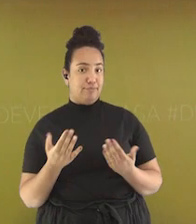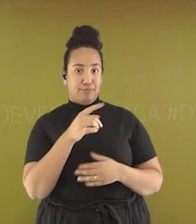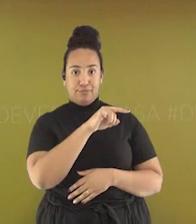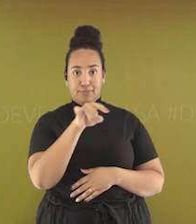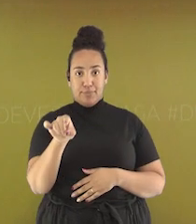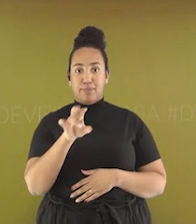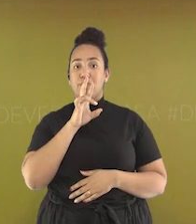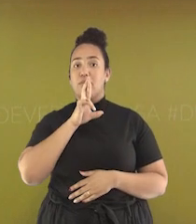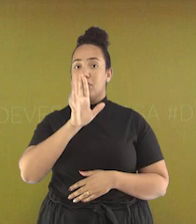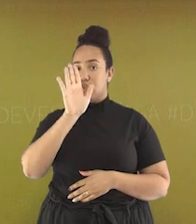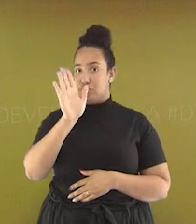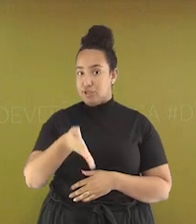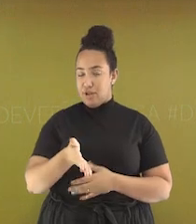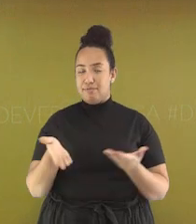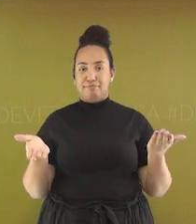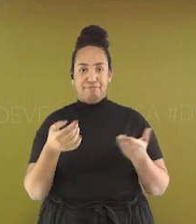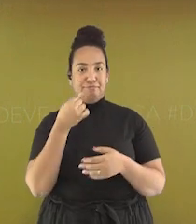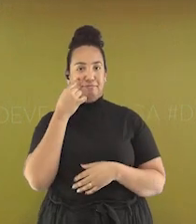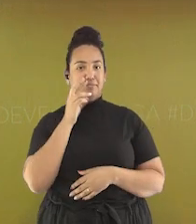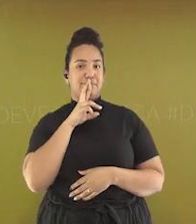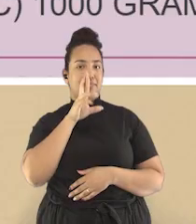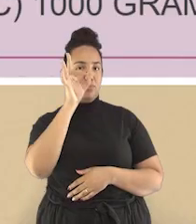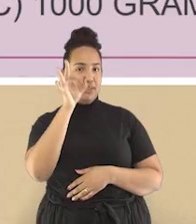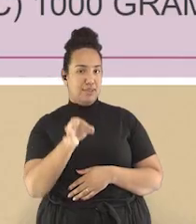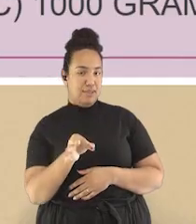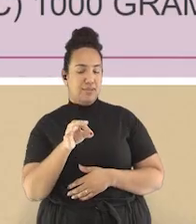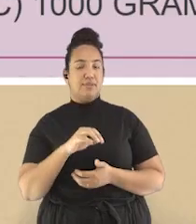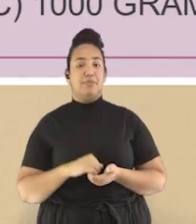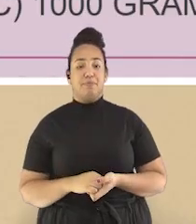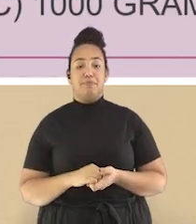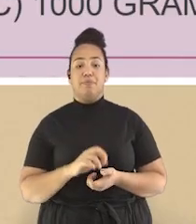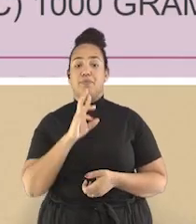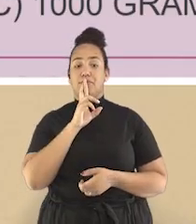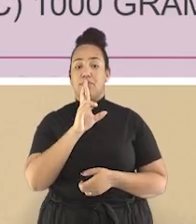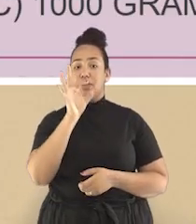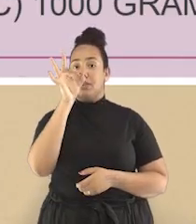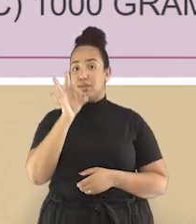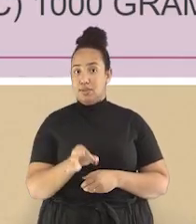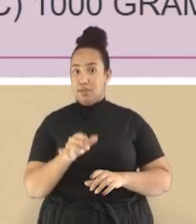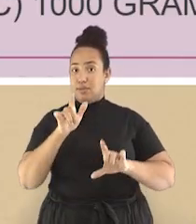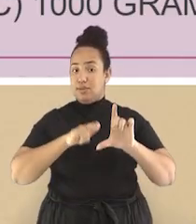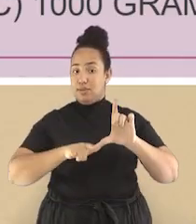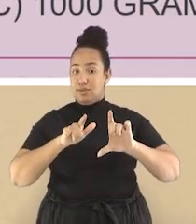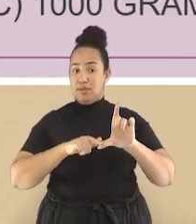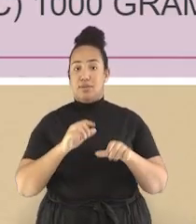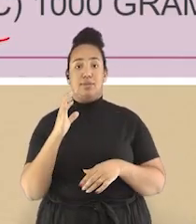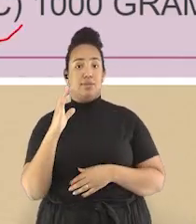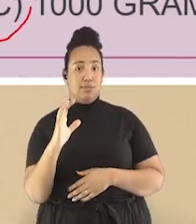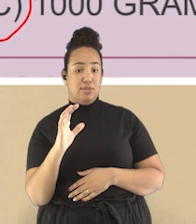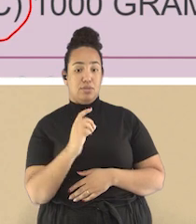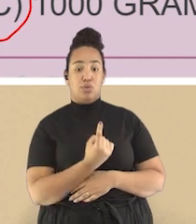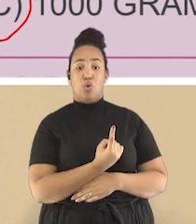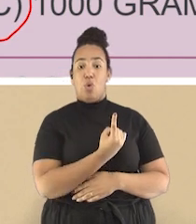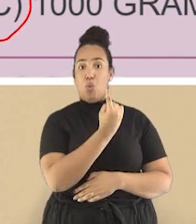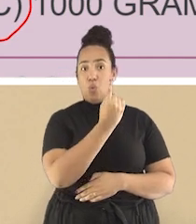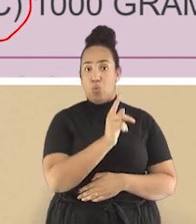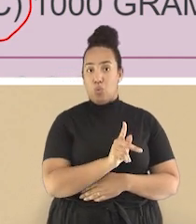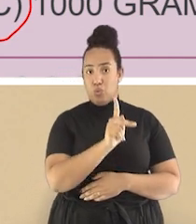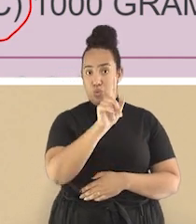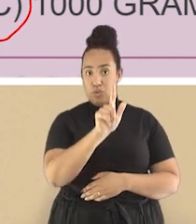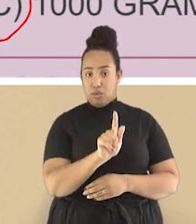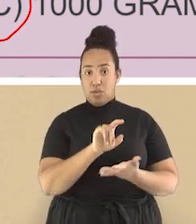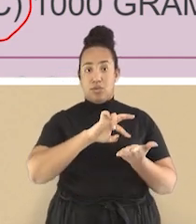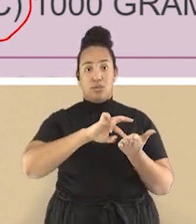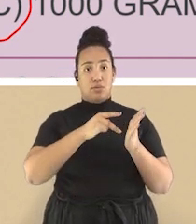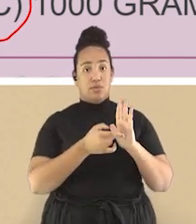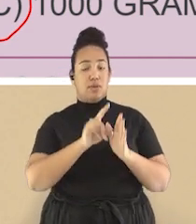E aí, conseguiu responder? Vamos corrigir. Então, a resposta certa é a letra C. 1 quilo